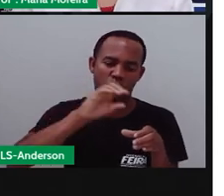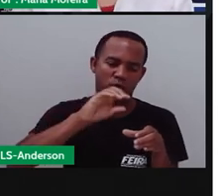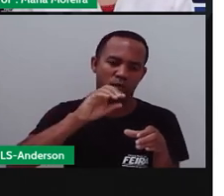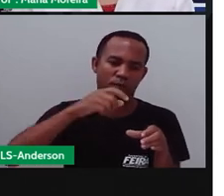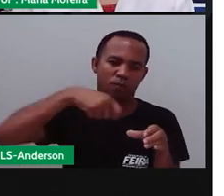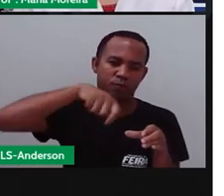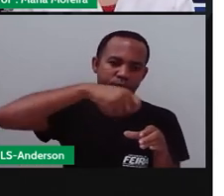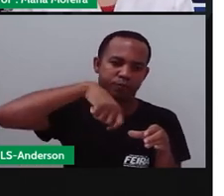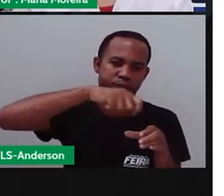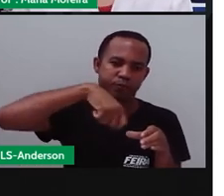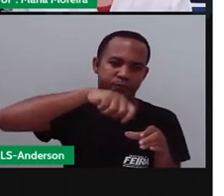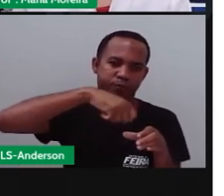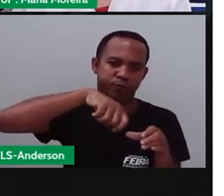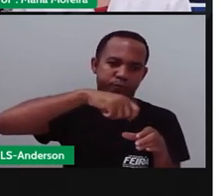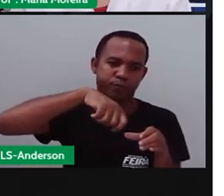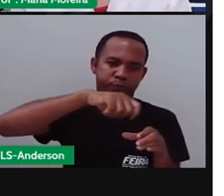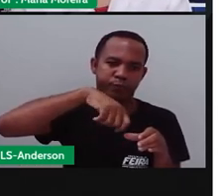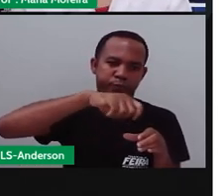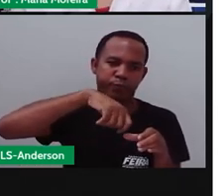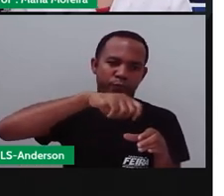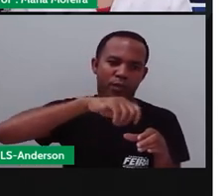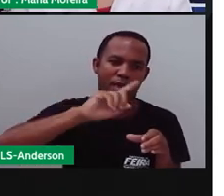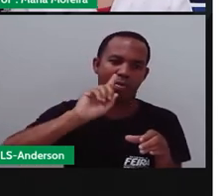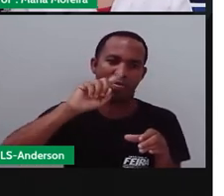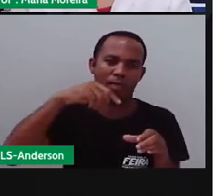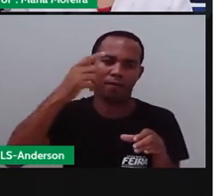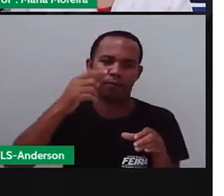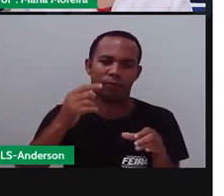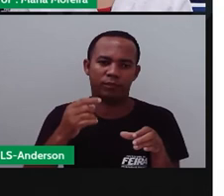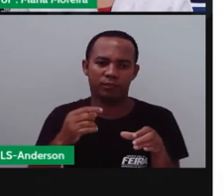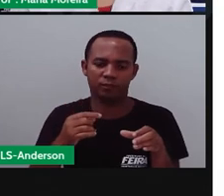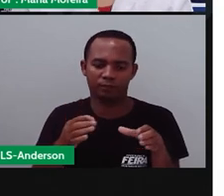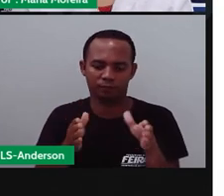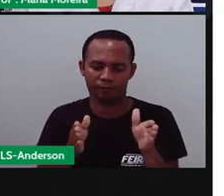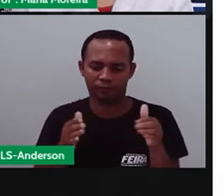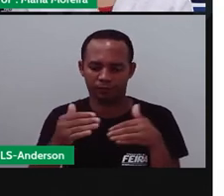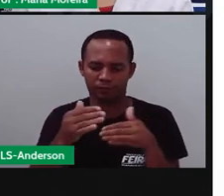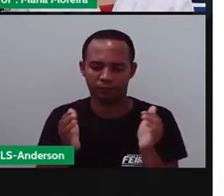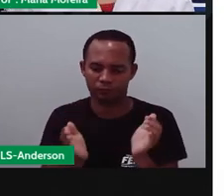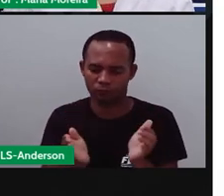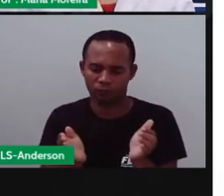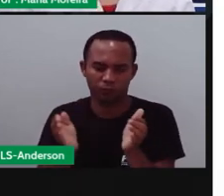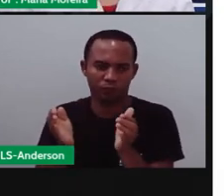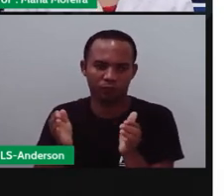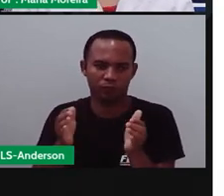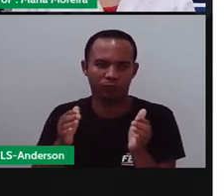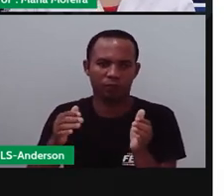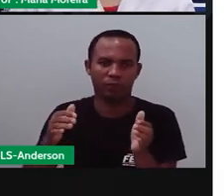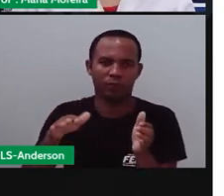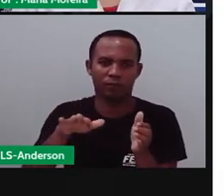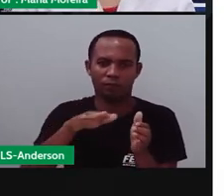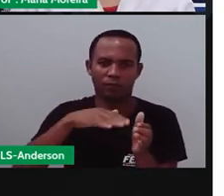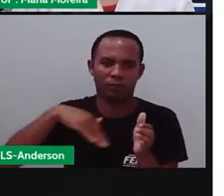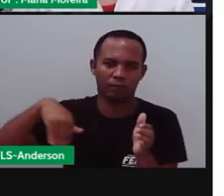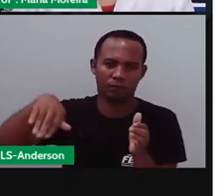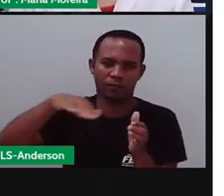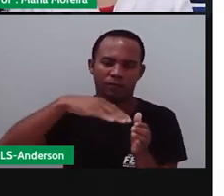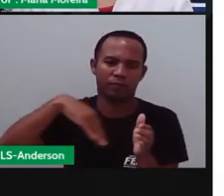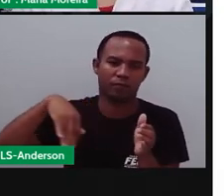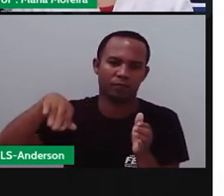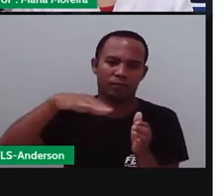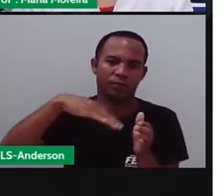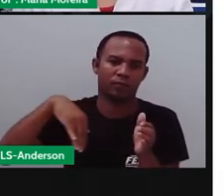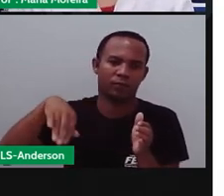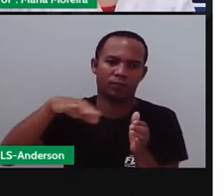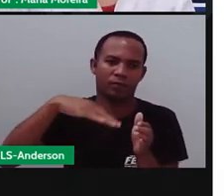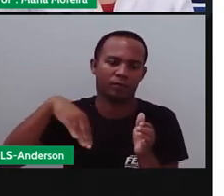certo? Unte a forma com farinha, né? Untar, né? É você passar margarina ou óleo, como